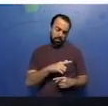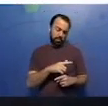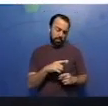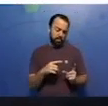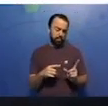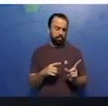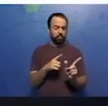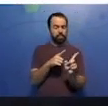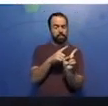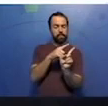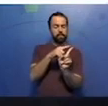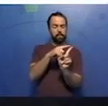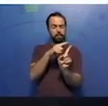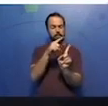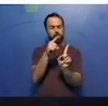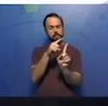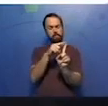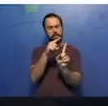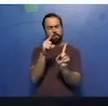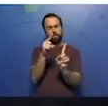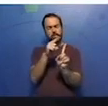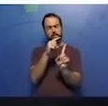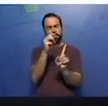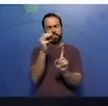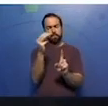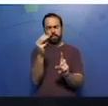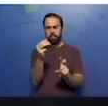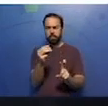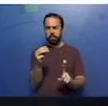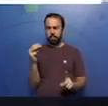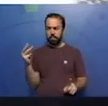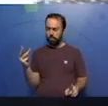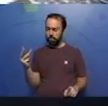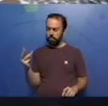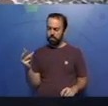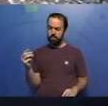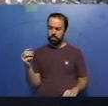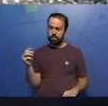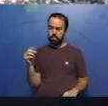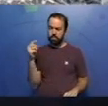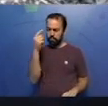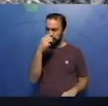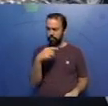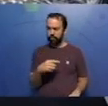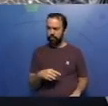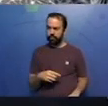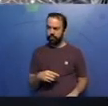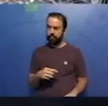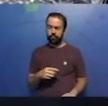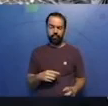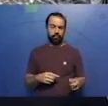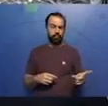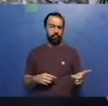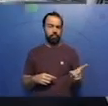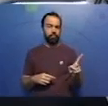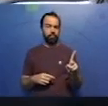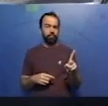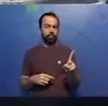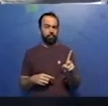no 3, falta só um pouquinho. Quanto falta para chegar no 3? Vamos contar, olha. 1,